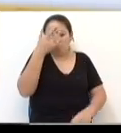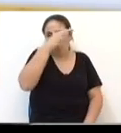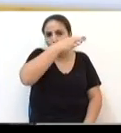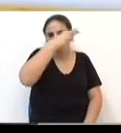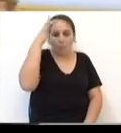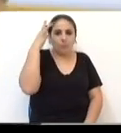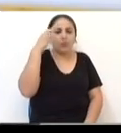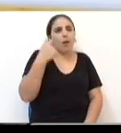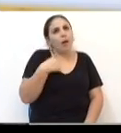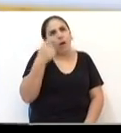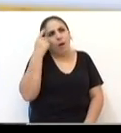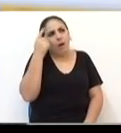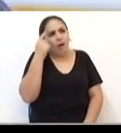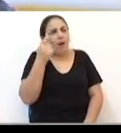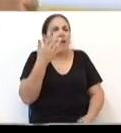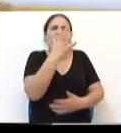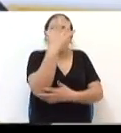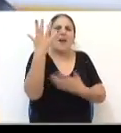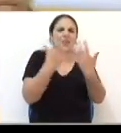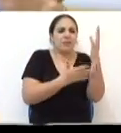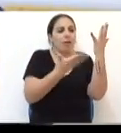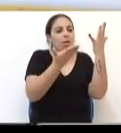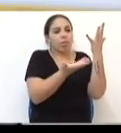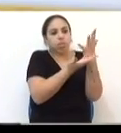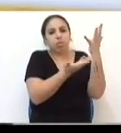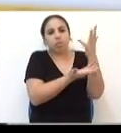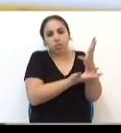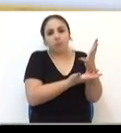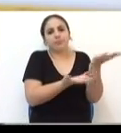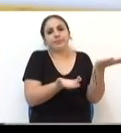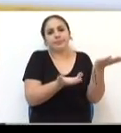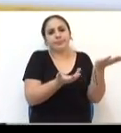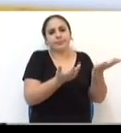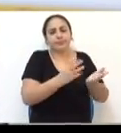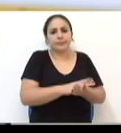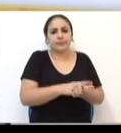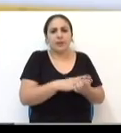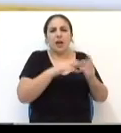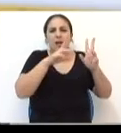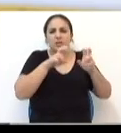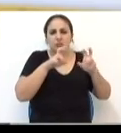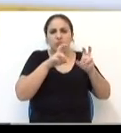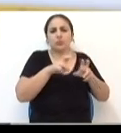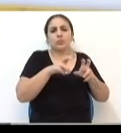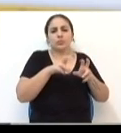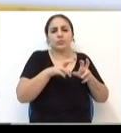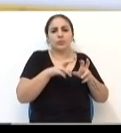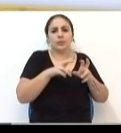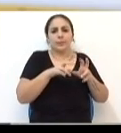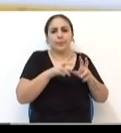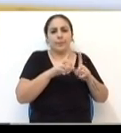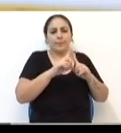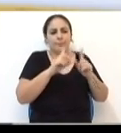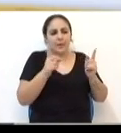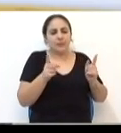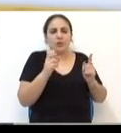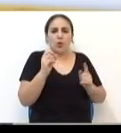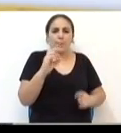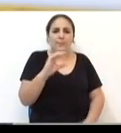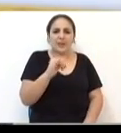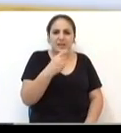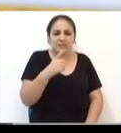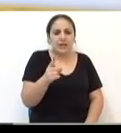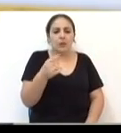assim pensa, é só questão de árvore e poda. Lá tem licenciamento ambiental, tem a questão das licenças